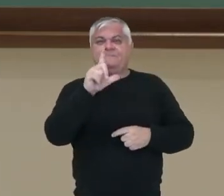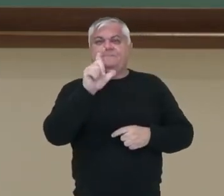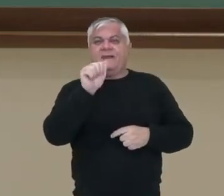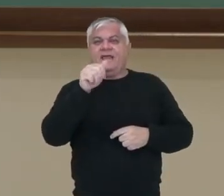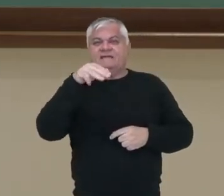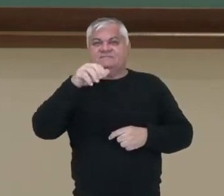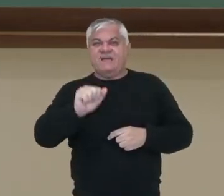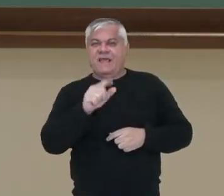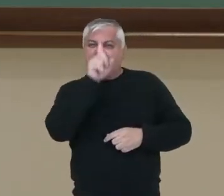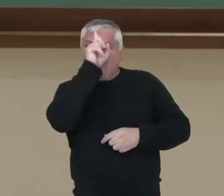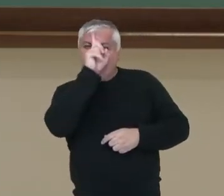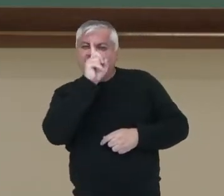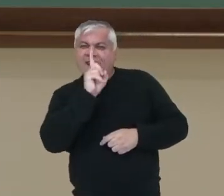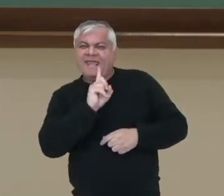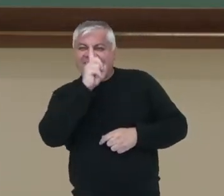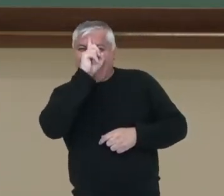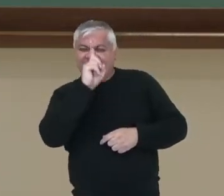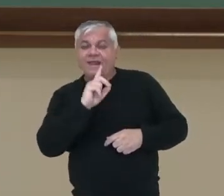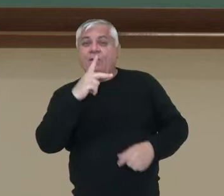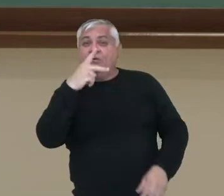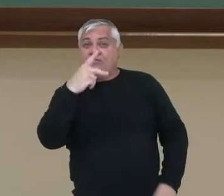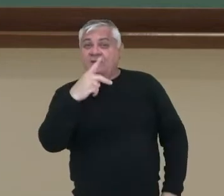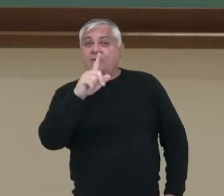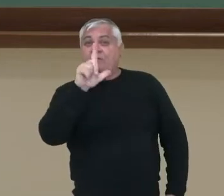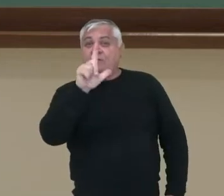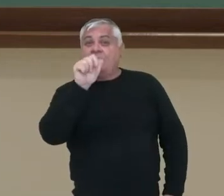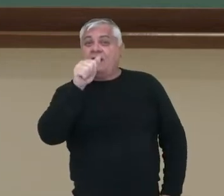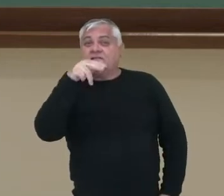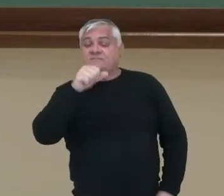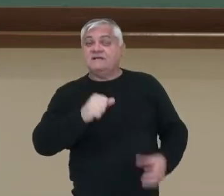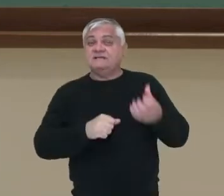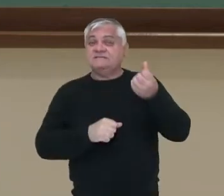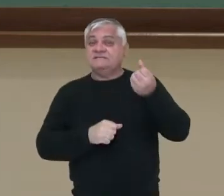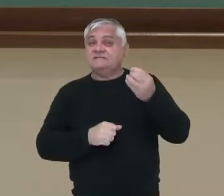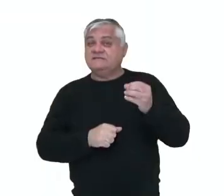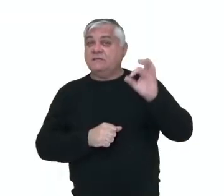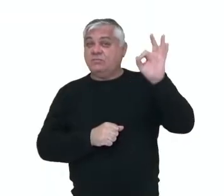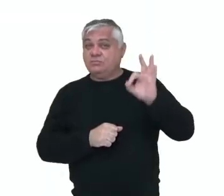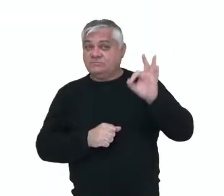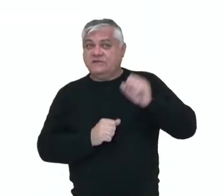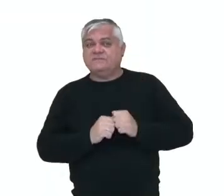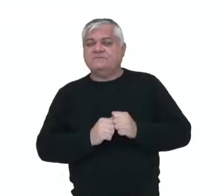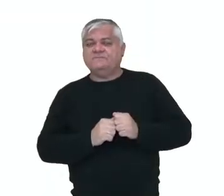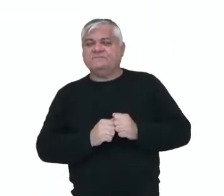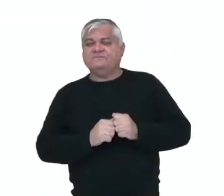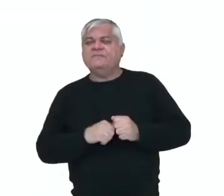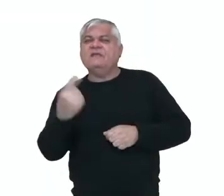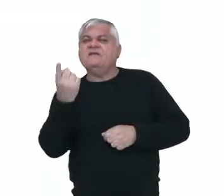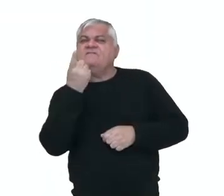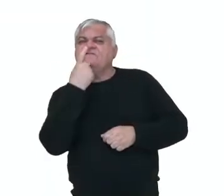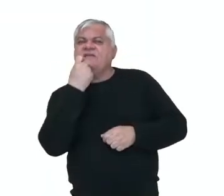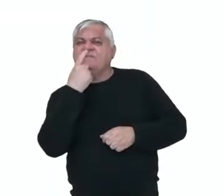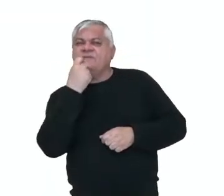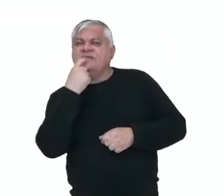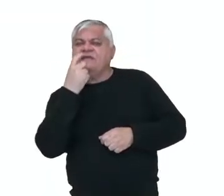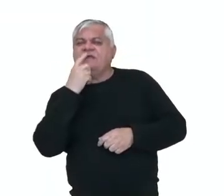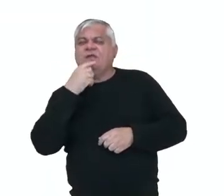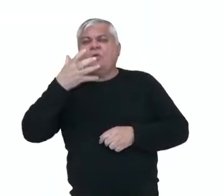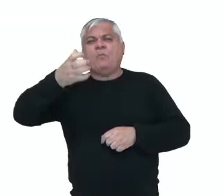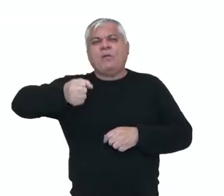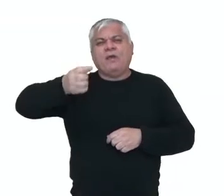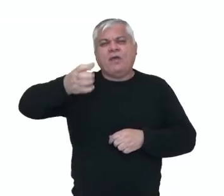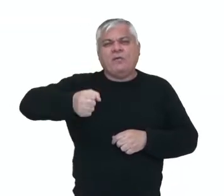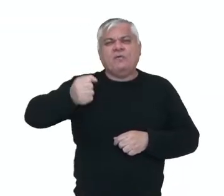líquido mais amarelado, tá? Então 60% do sangue seria plasma, a parte líquida. E daí a gente tem os glóbulos brancos e